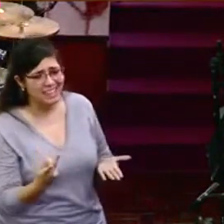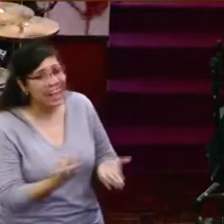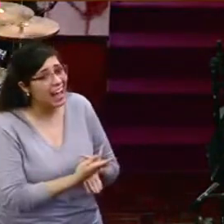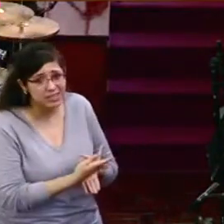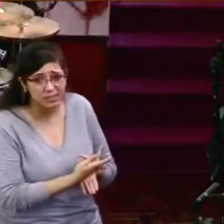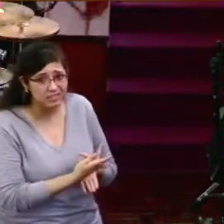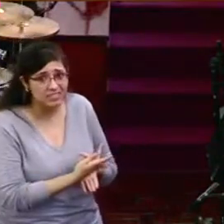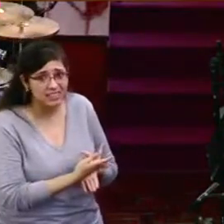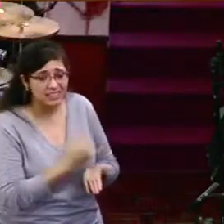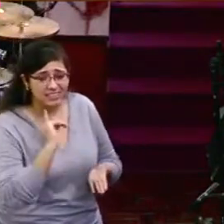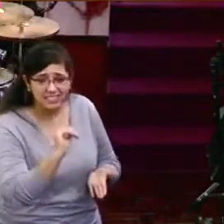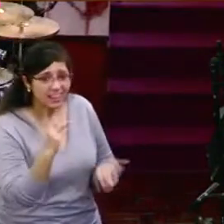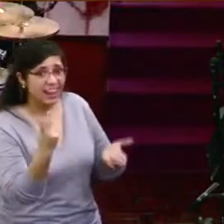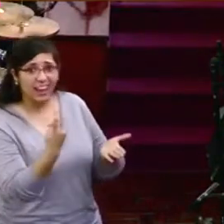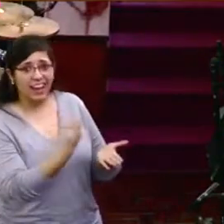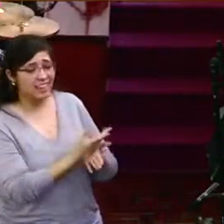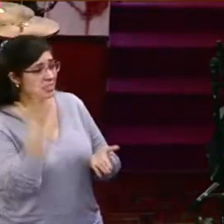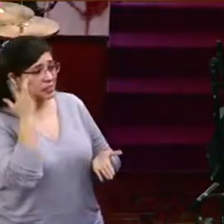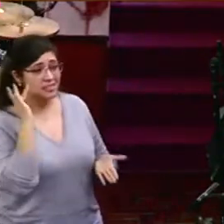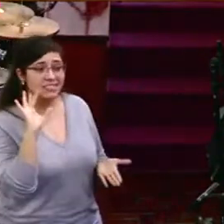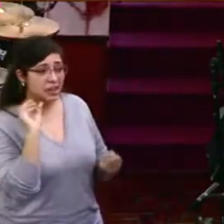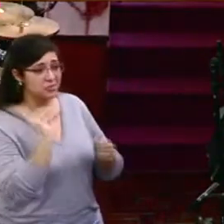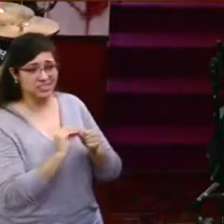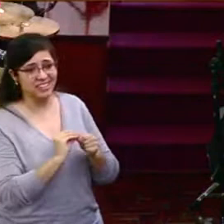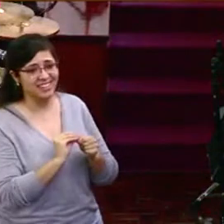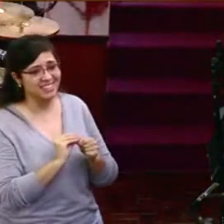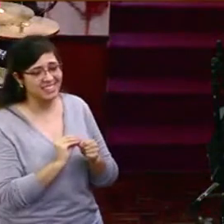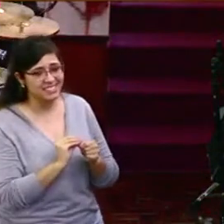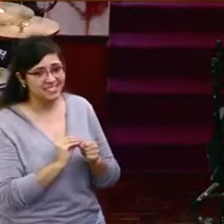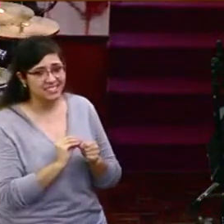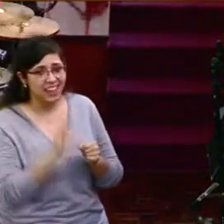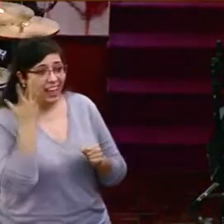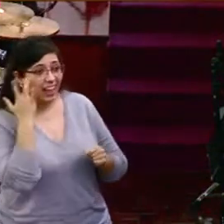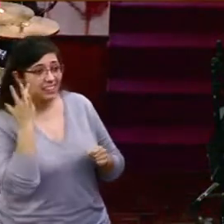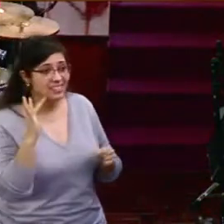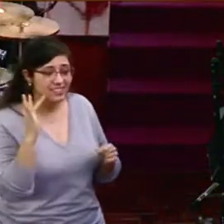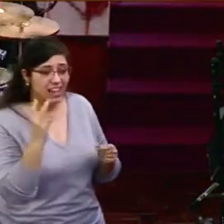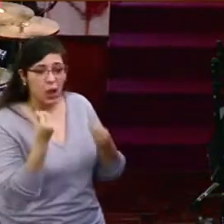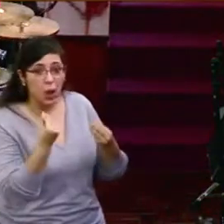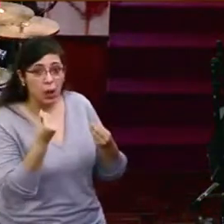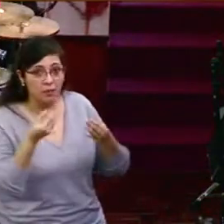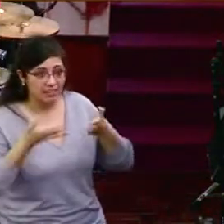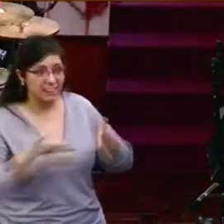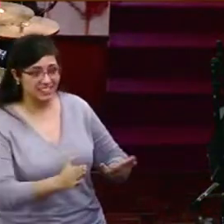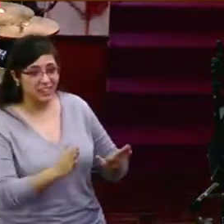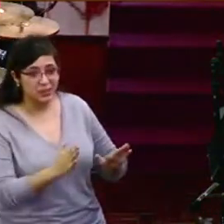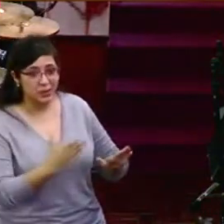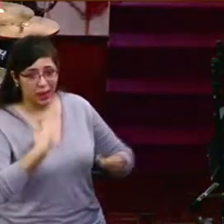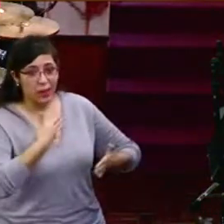sei o que fazer quando as coisas não dão certo eu nem sei como eu tive um filho